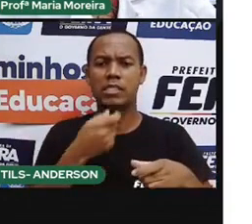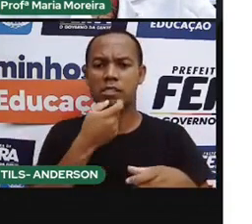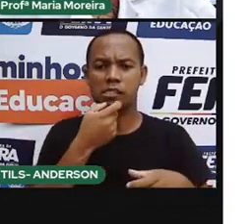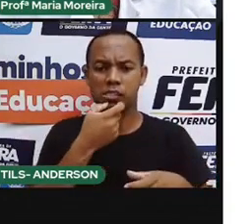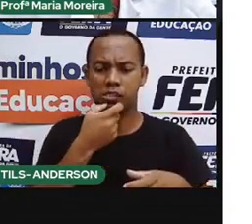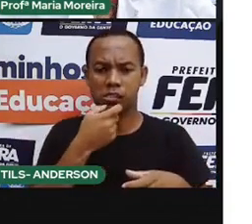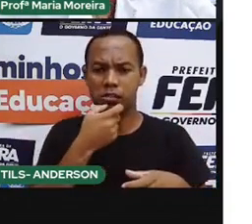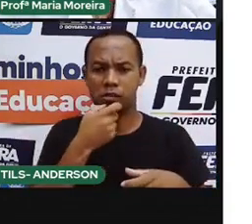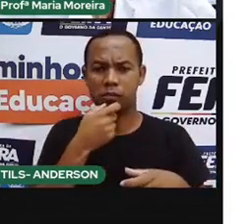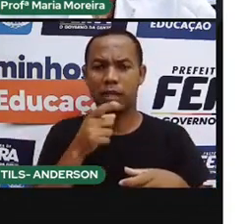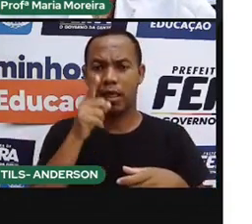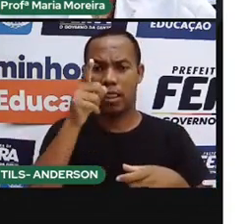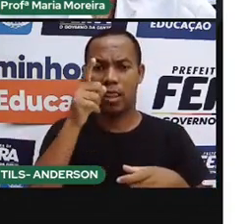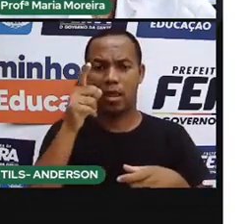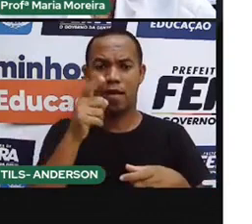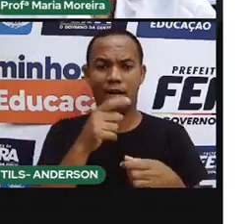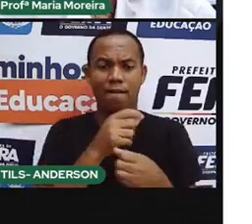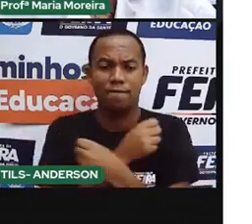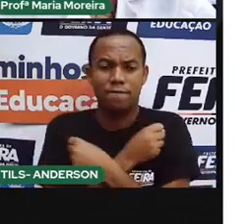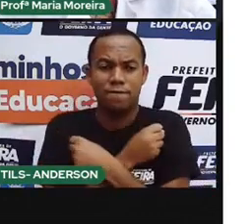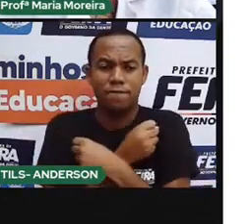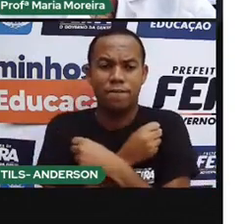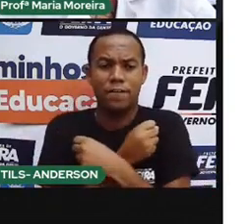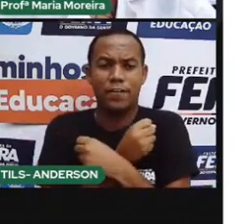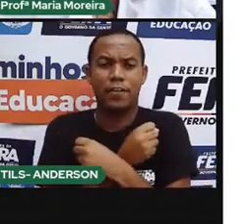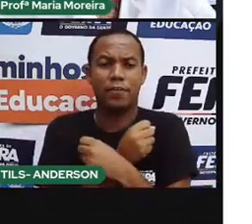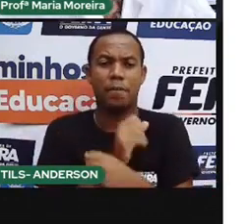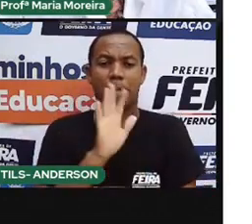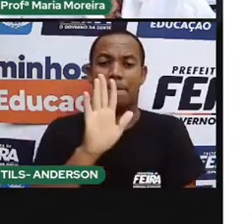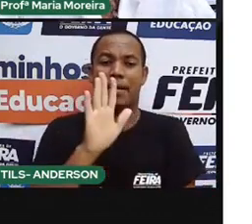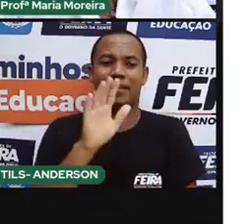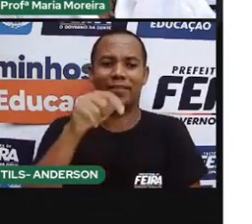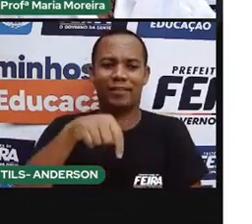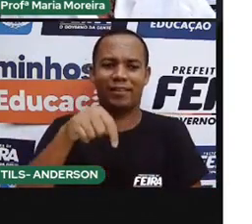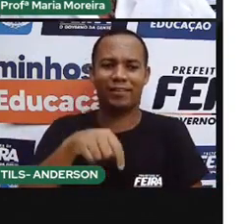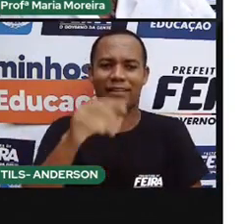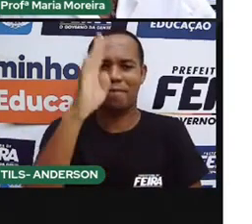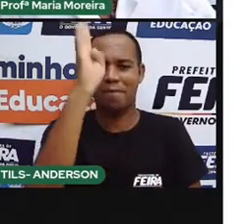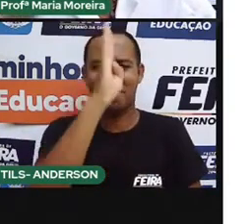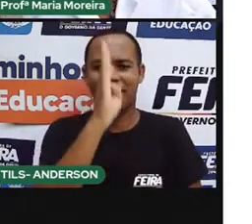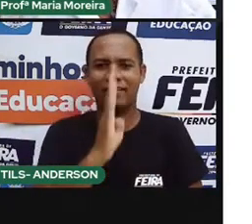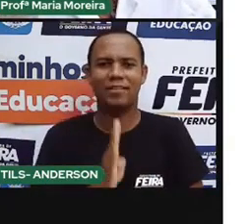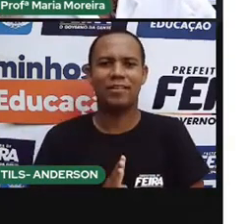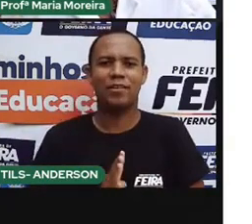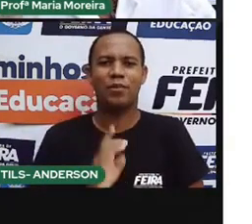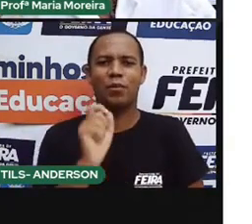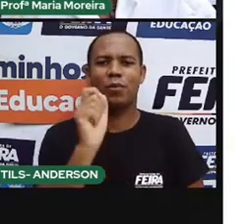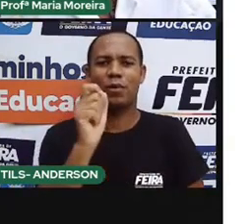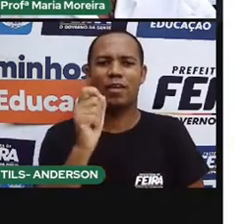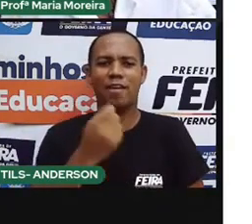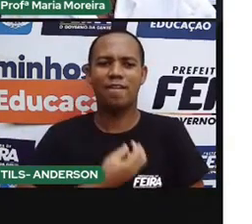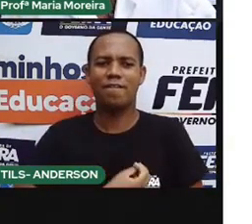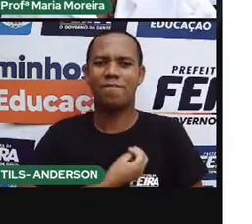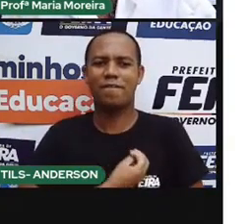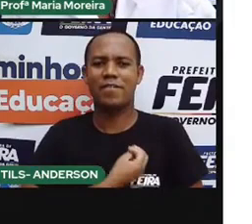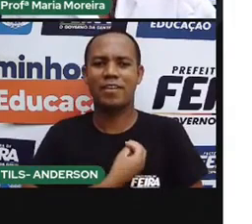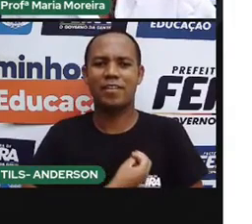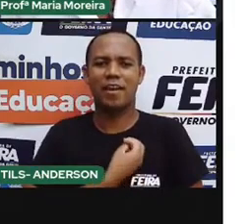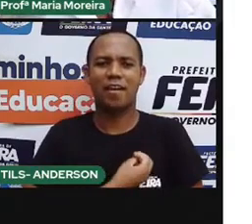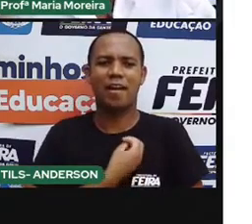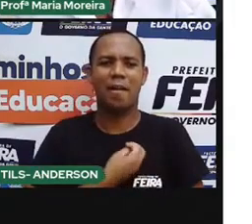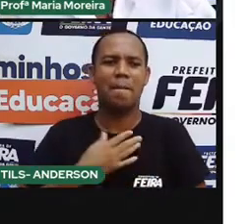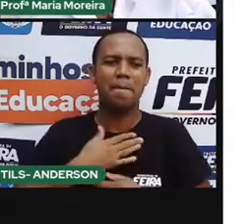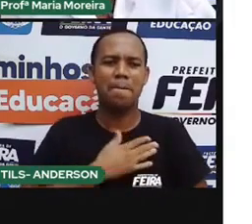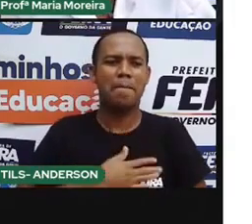que aqui no Brasil. O Brasil é país tropical, é país mais quente. Então, quem está aqui tem um hábito de tomar banho mais vezes durante o dia.